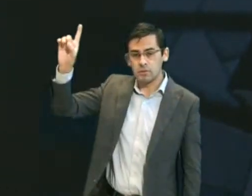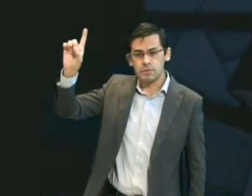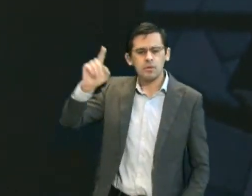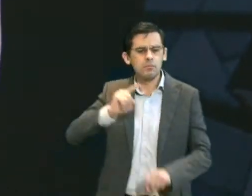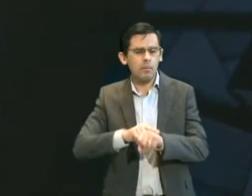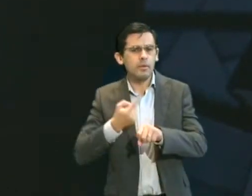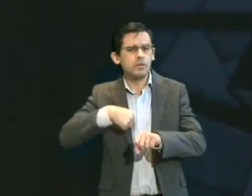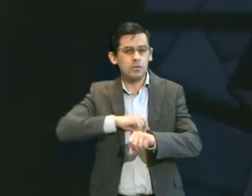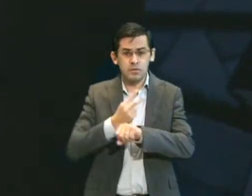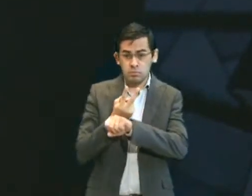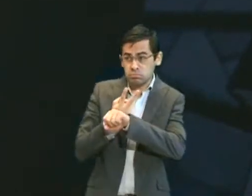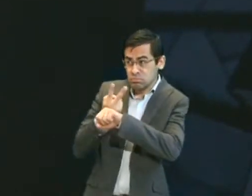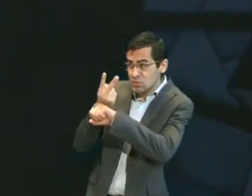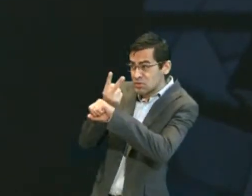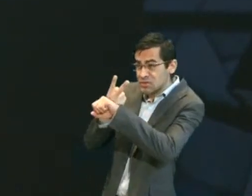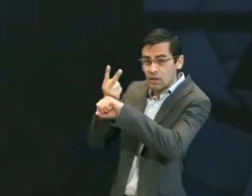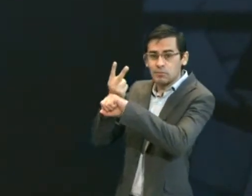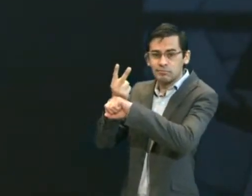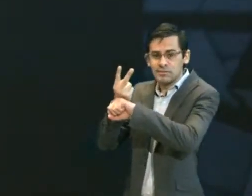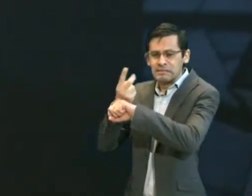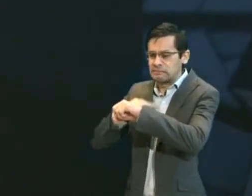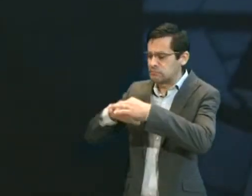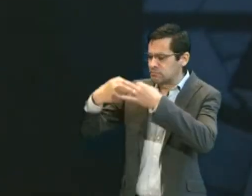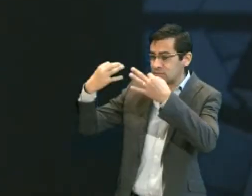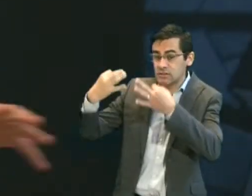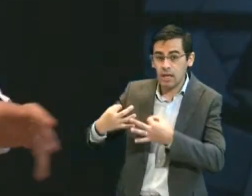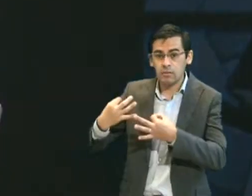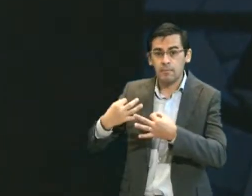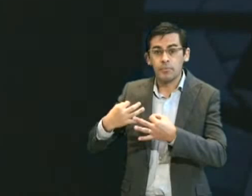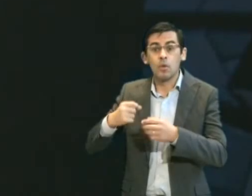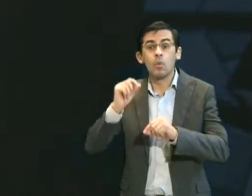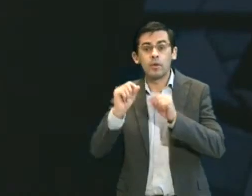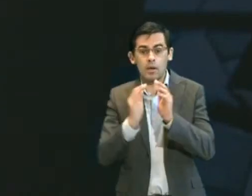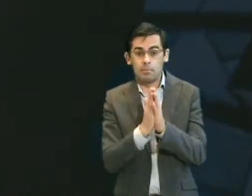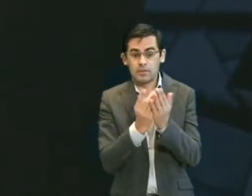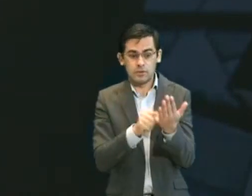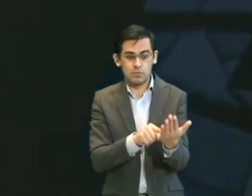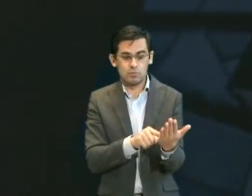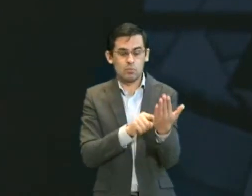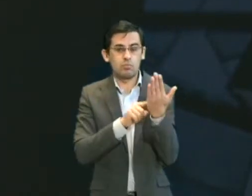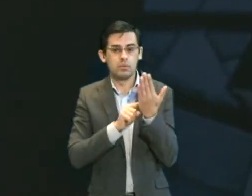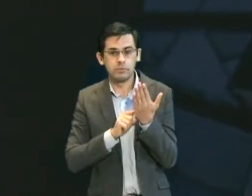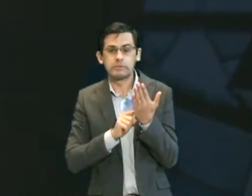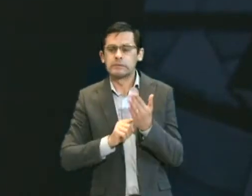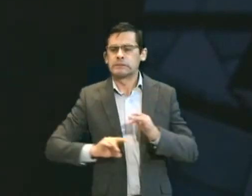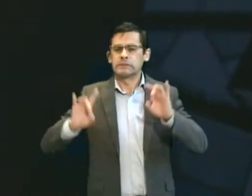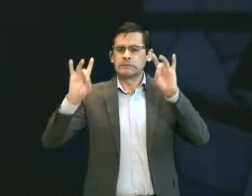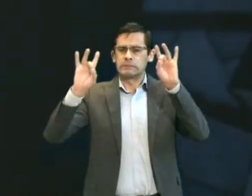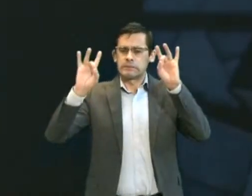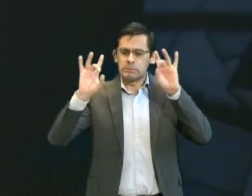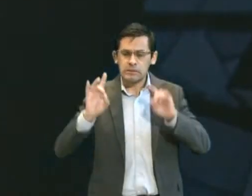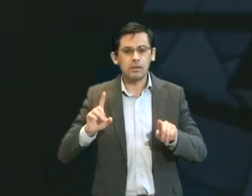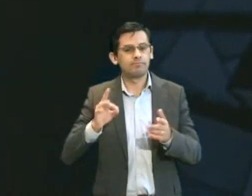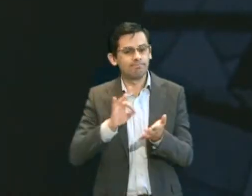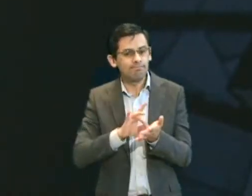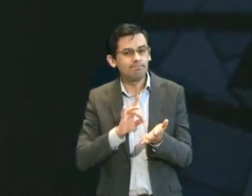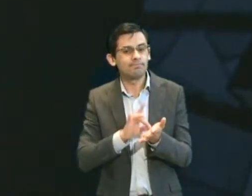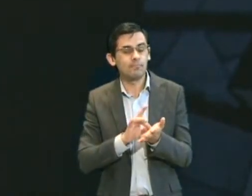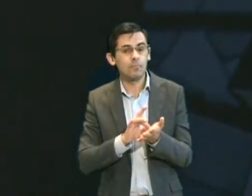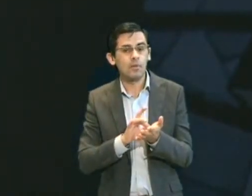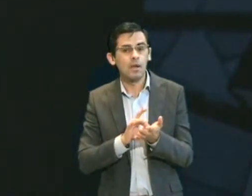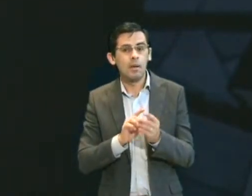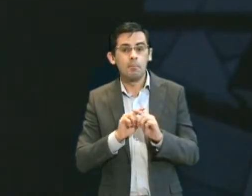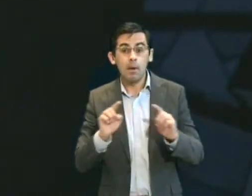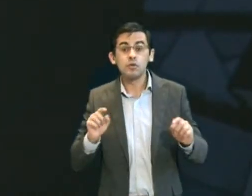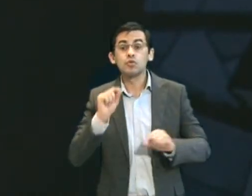buscamos de forma sincera, muitas vezes a palavra de Deus é revelada a nós de forma específica. E o